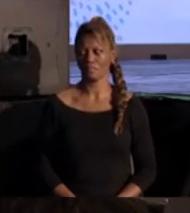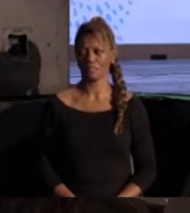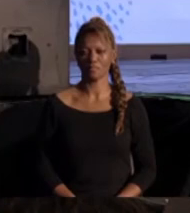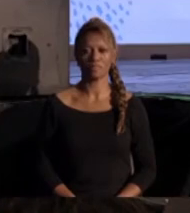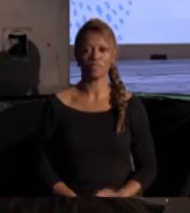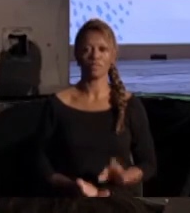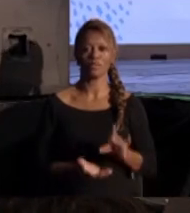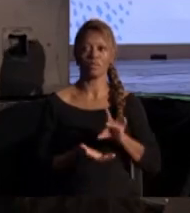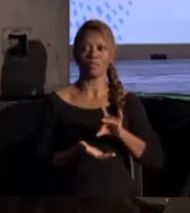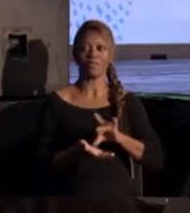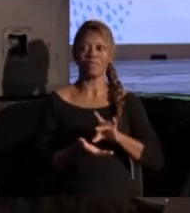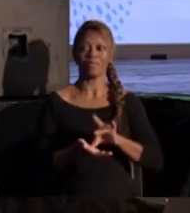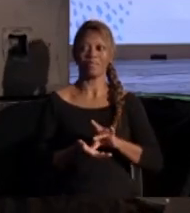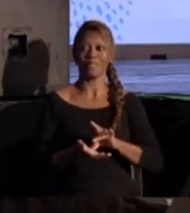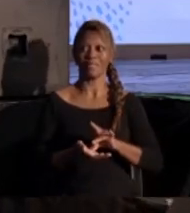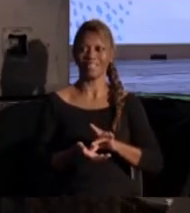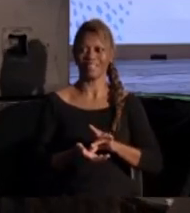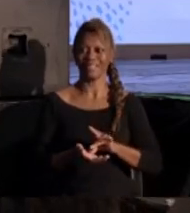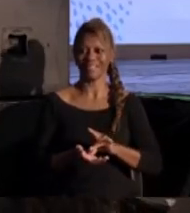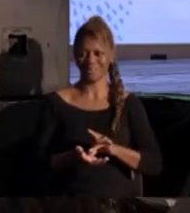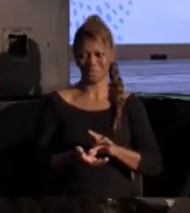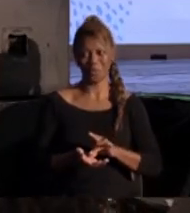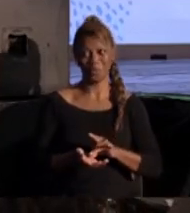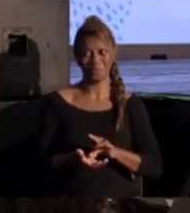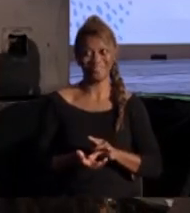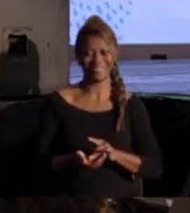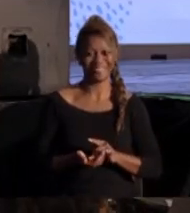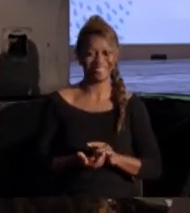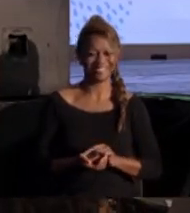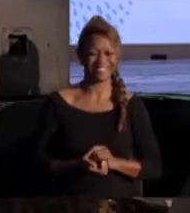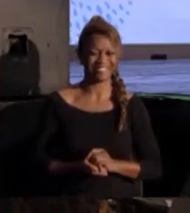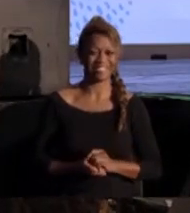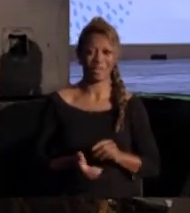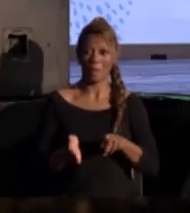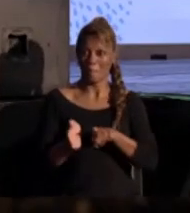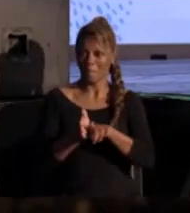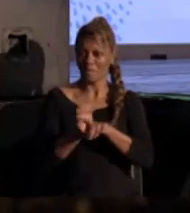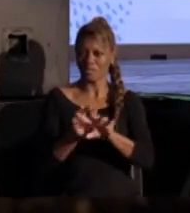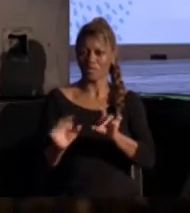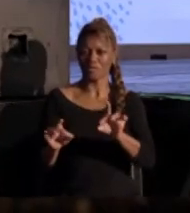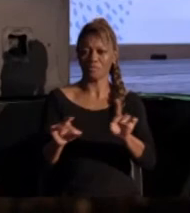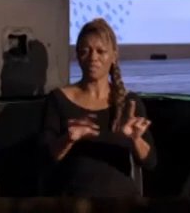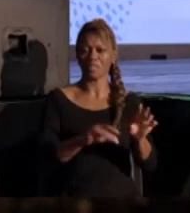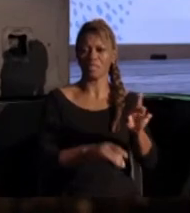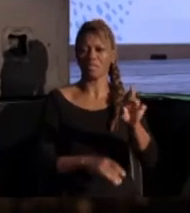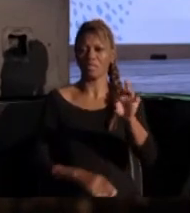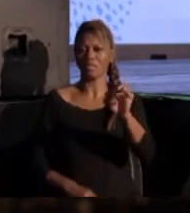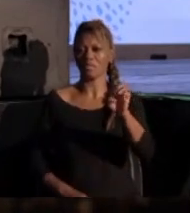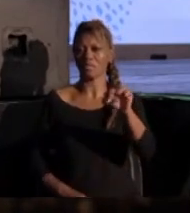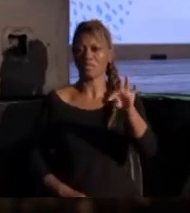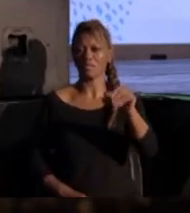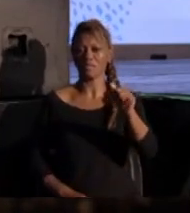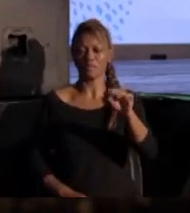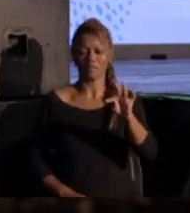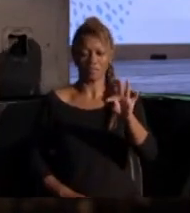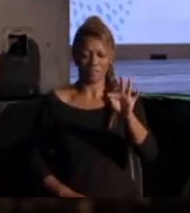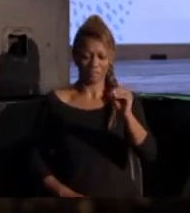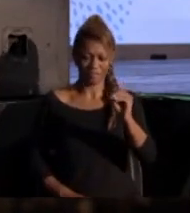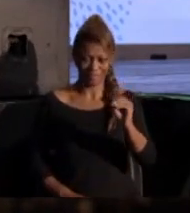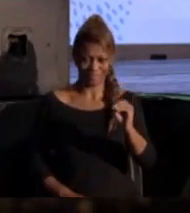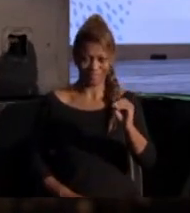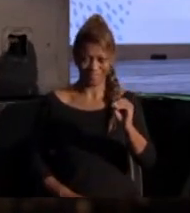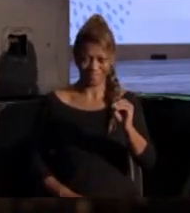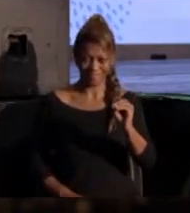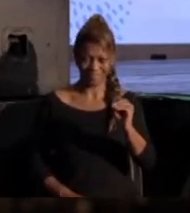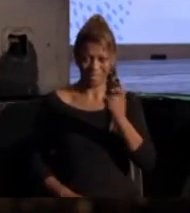Na verdade, não é da Filipeta. Eu queria fazer uma pergunta, especialmente para o Renato, para ter uma ideia um pouco da visão dele. Eu